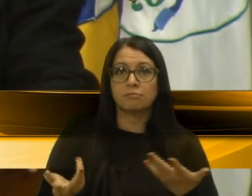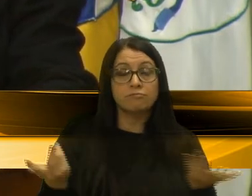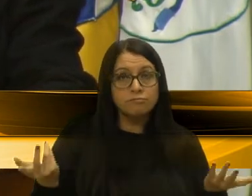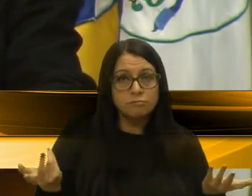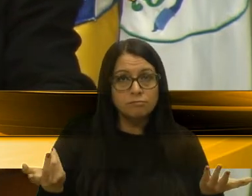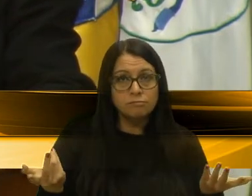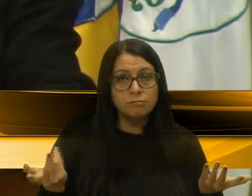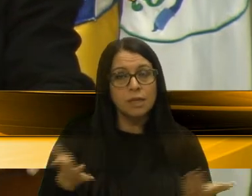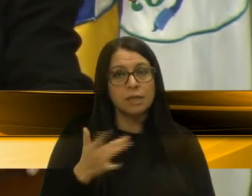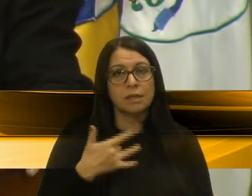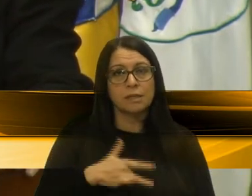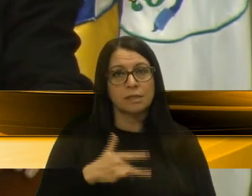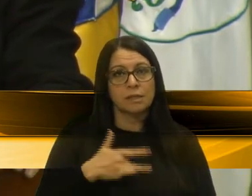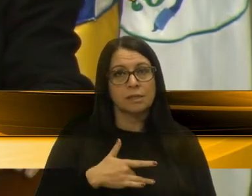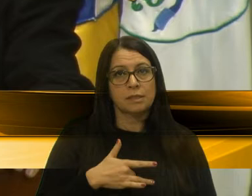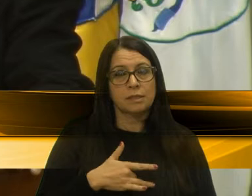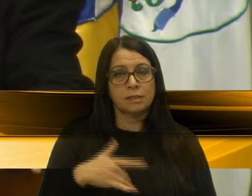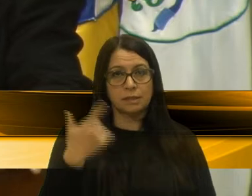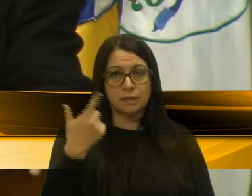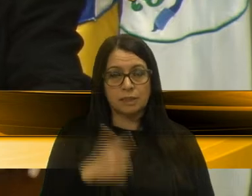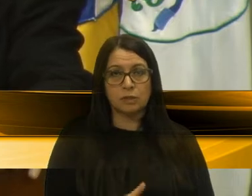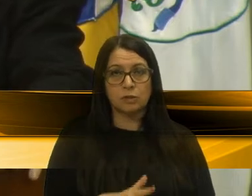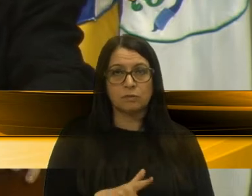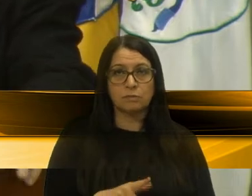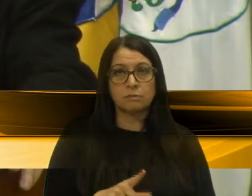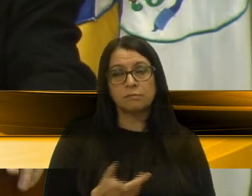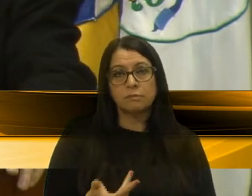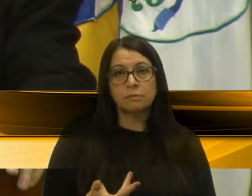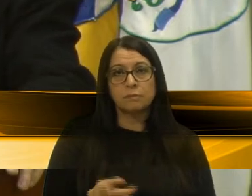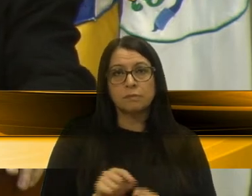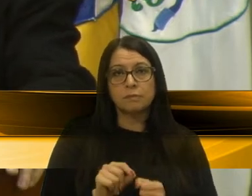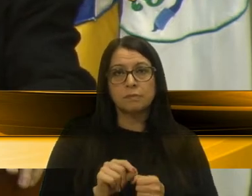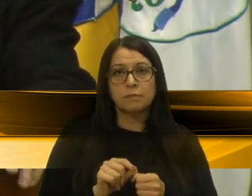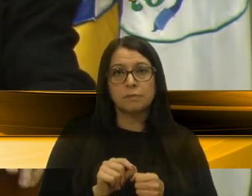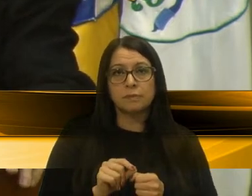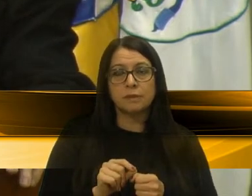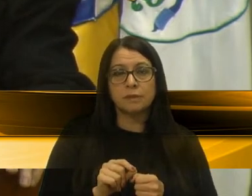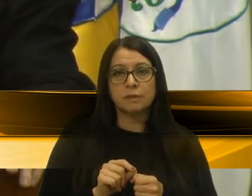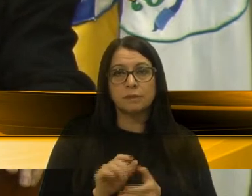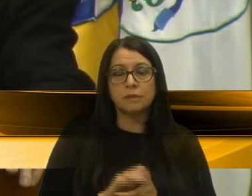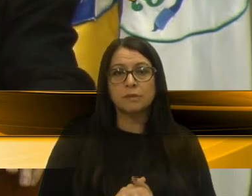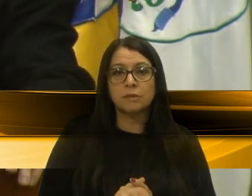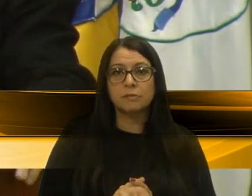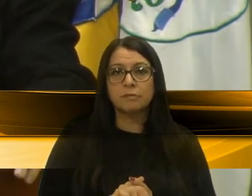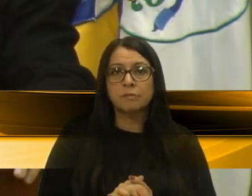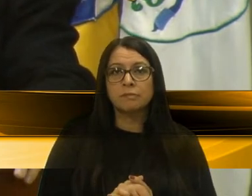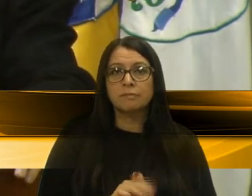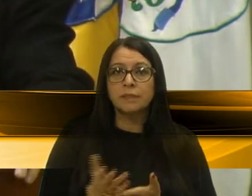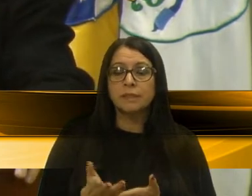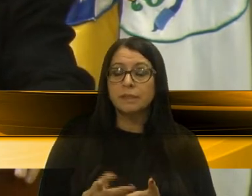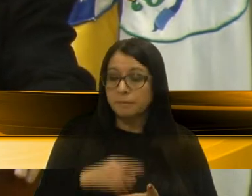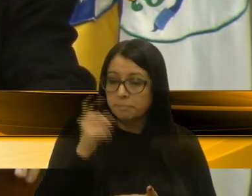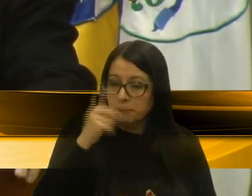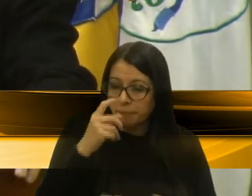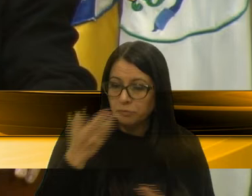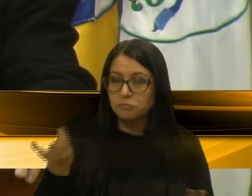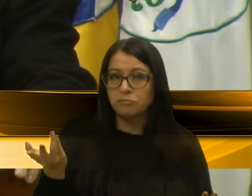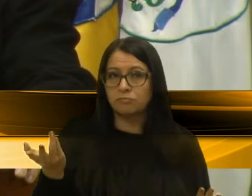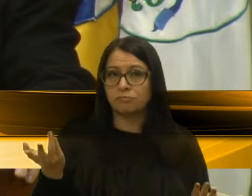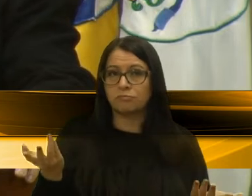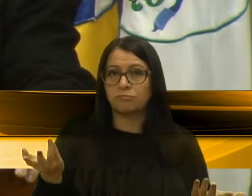e, lamentavelmente, mais uma vez estamos indo nessa cantilena, nessa mentira,